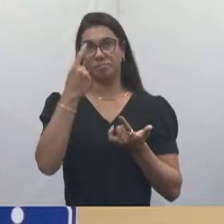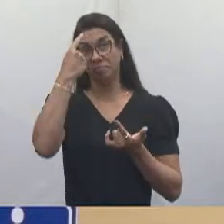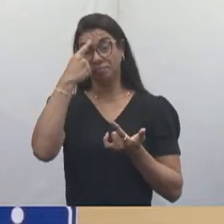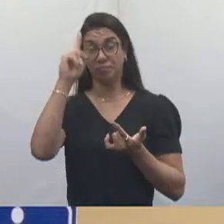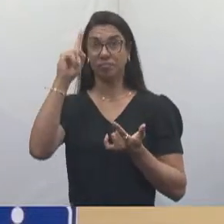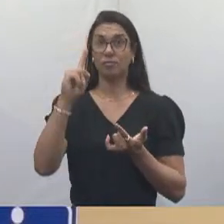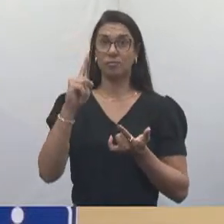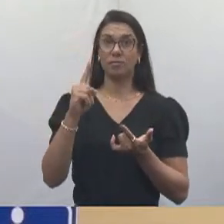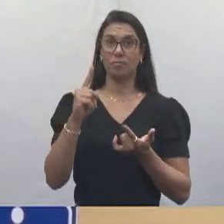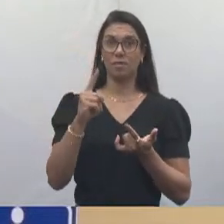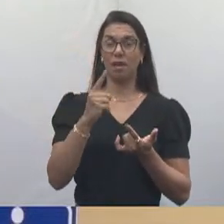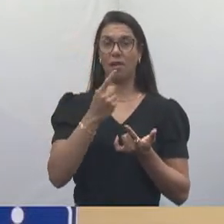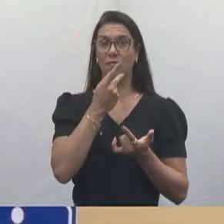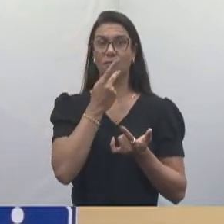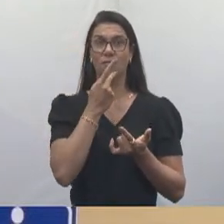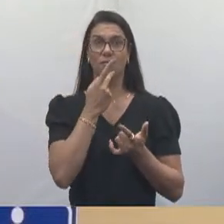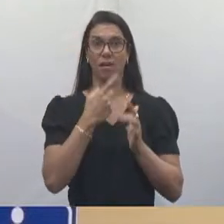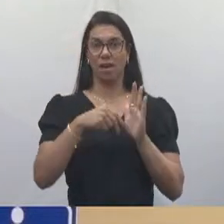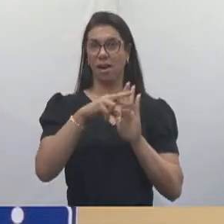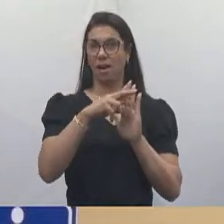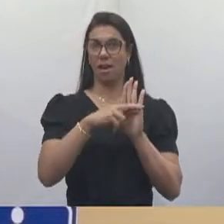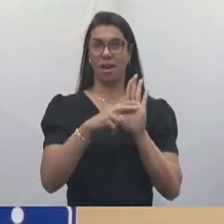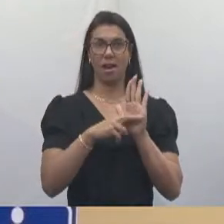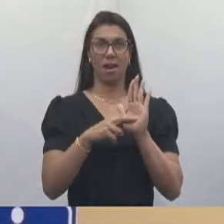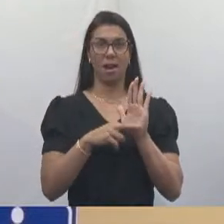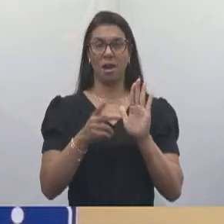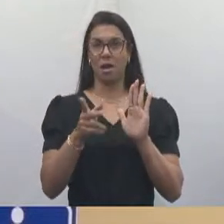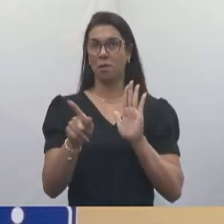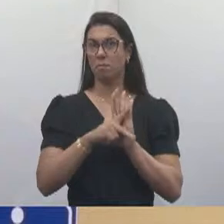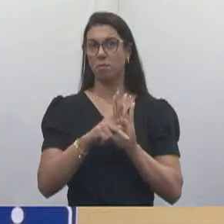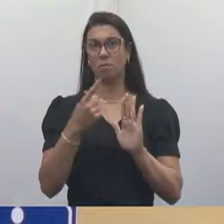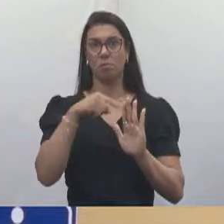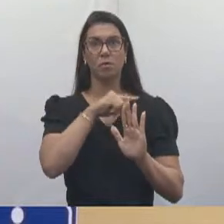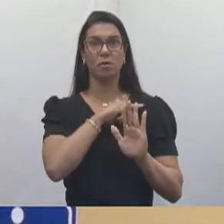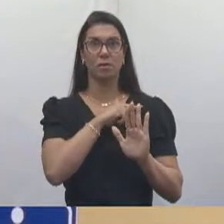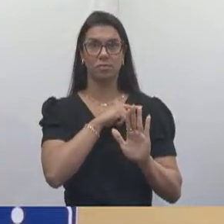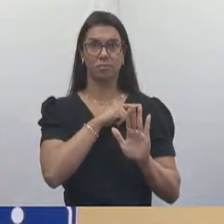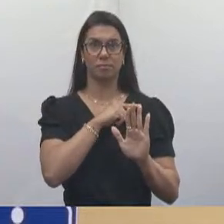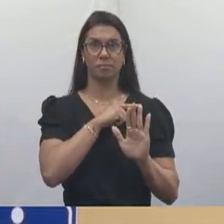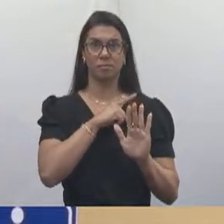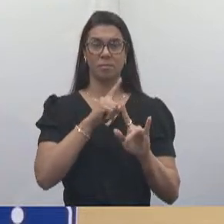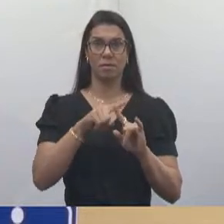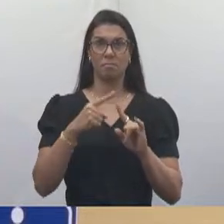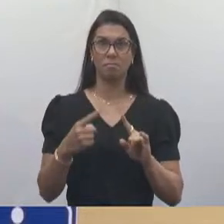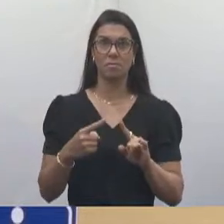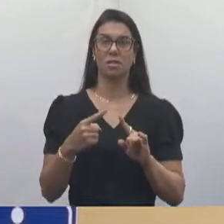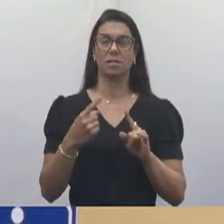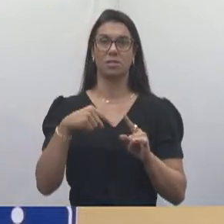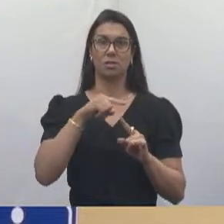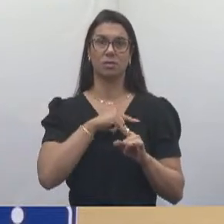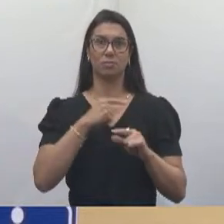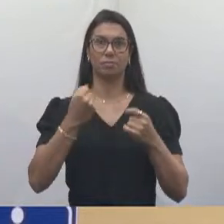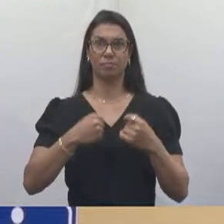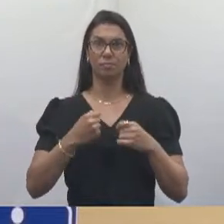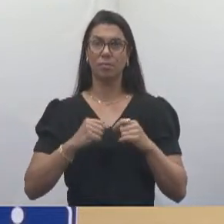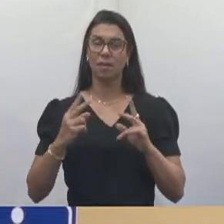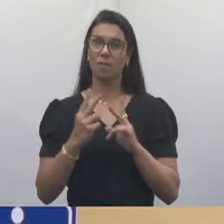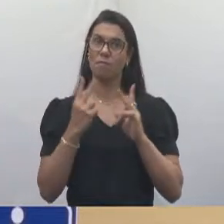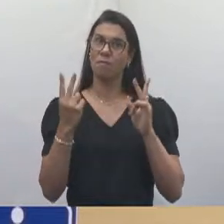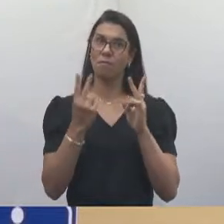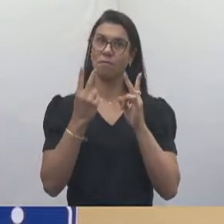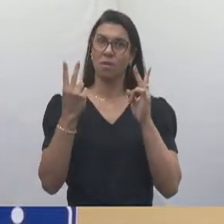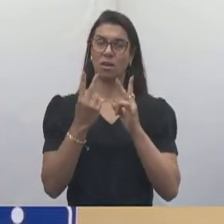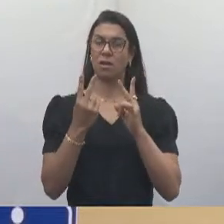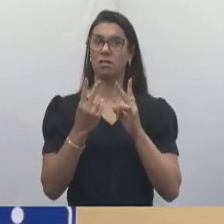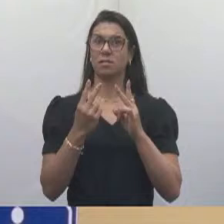para a gente inventar a regra da forma que a gente quer. Então, dá para a gente elevar e valorizar demais